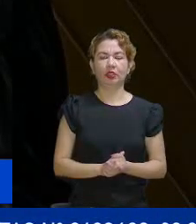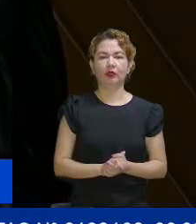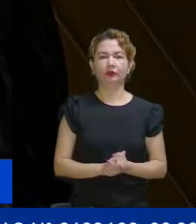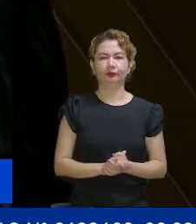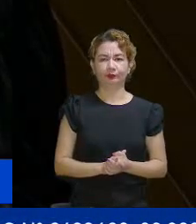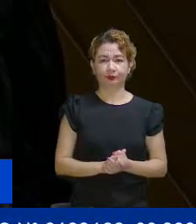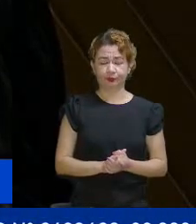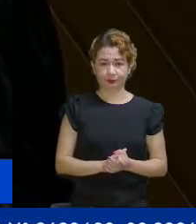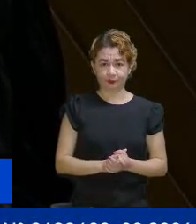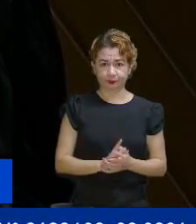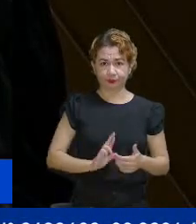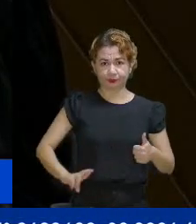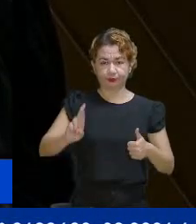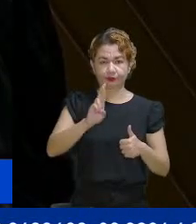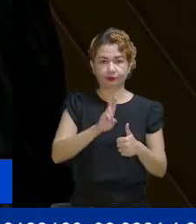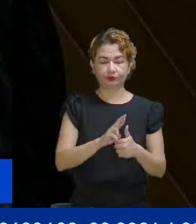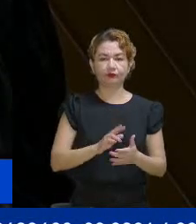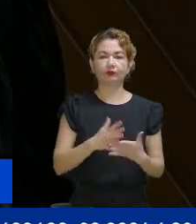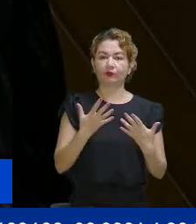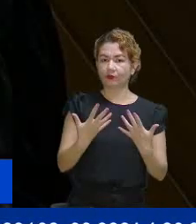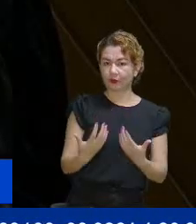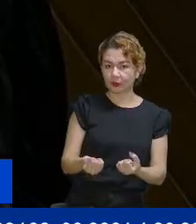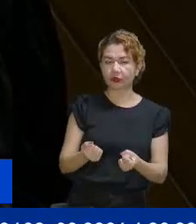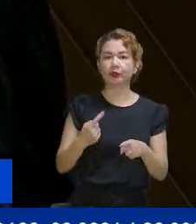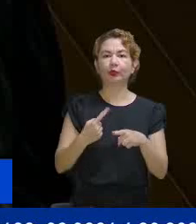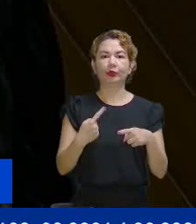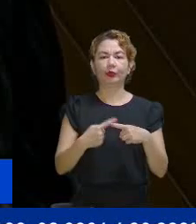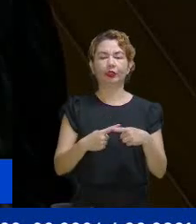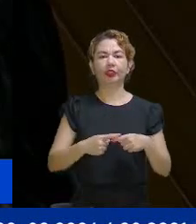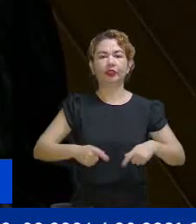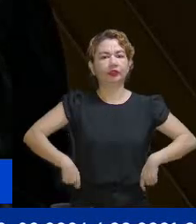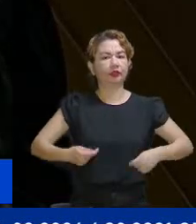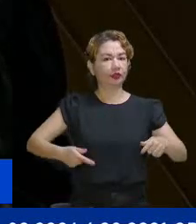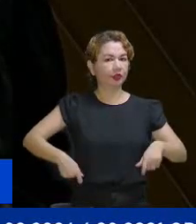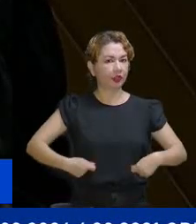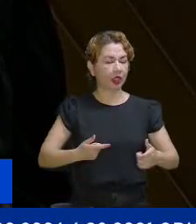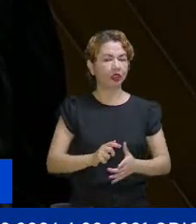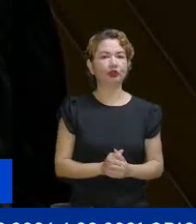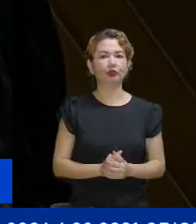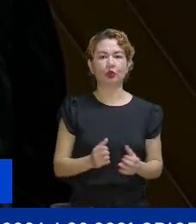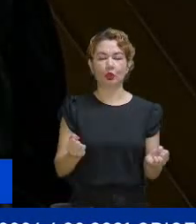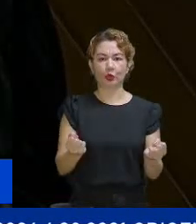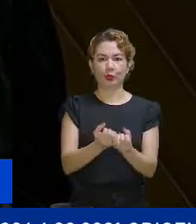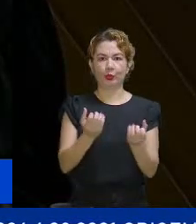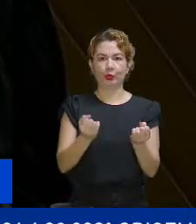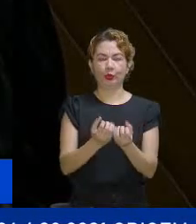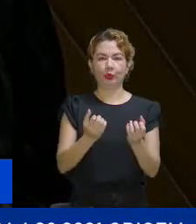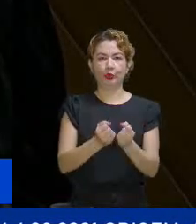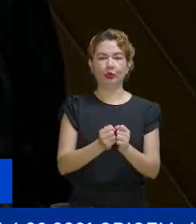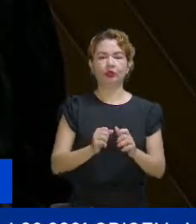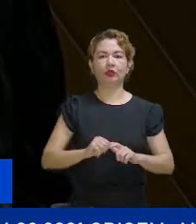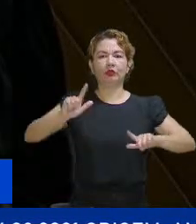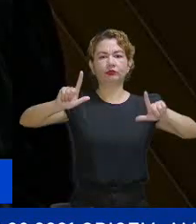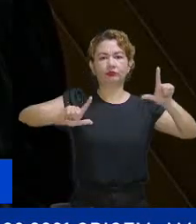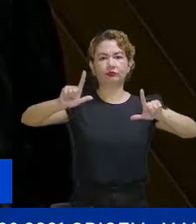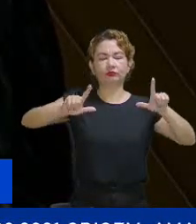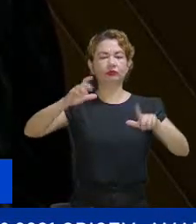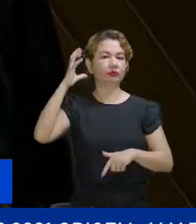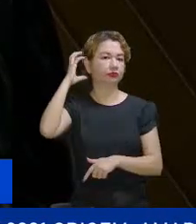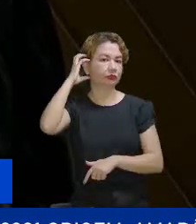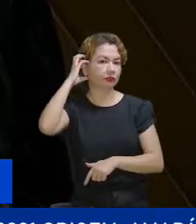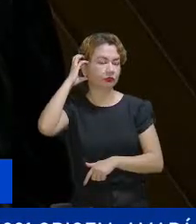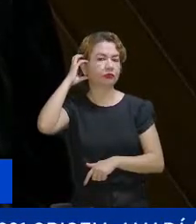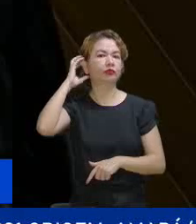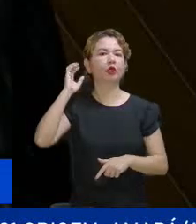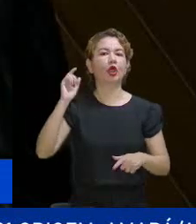da Procuradoria Regional Eleitoral no sentido de que esses gastos, como produção de programas de rádio